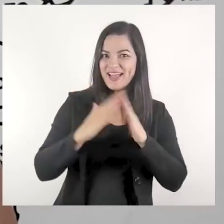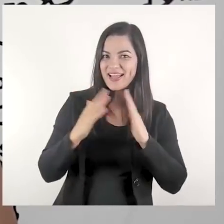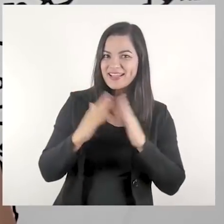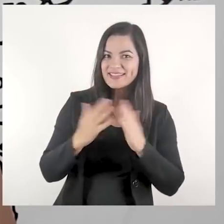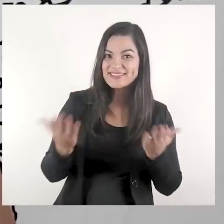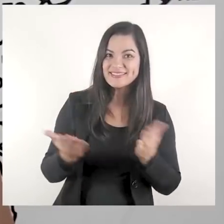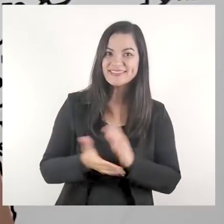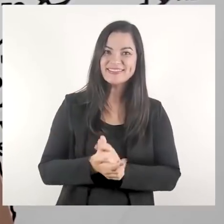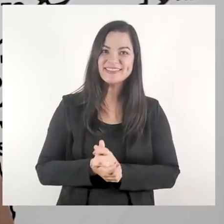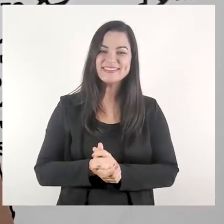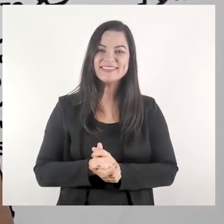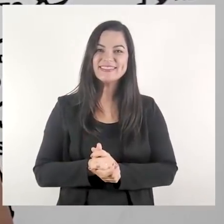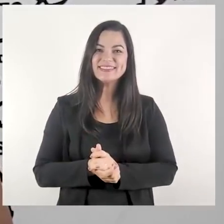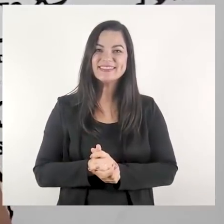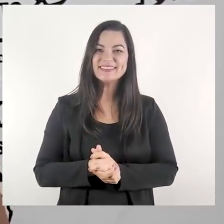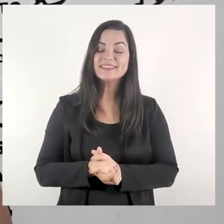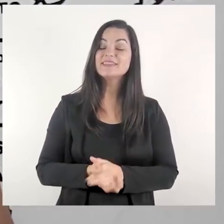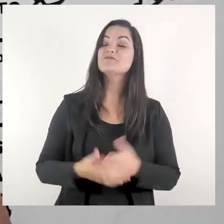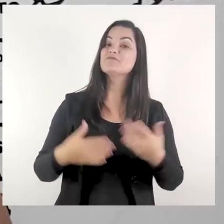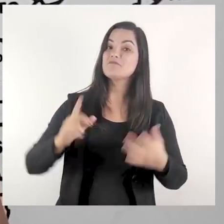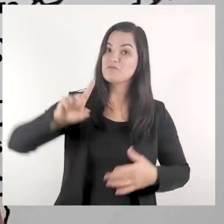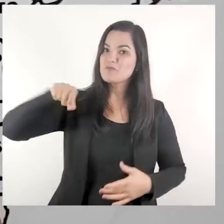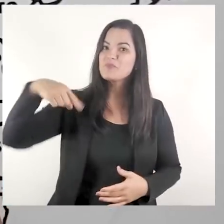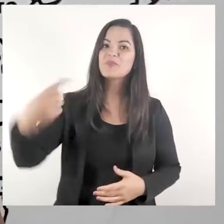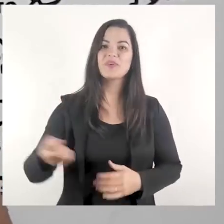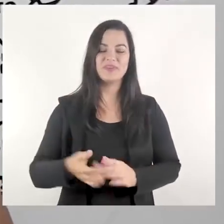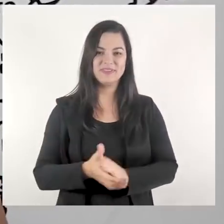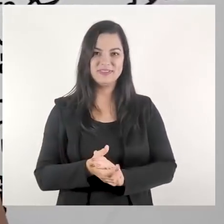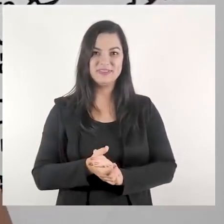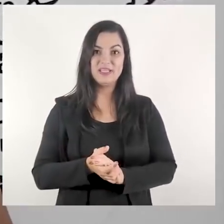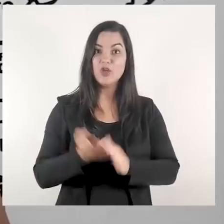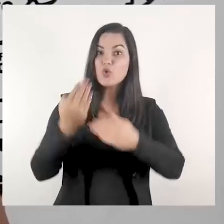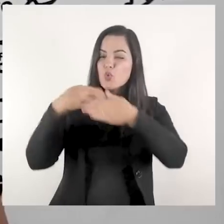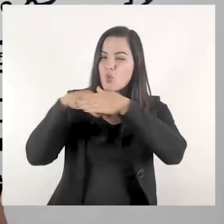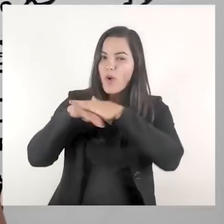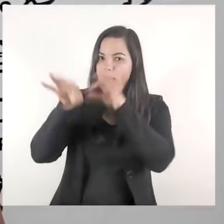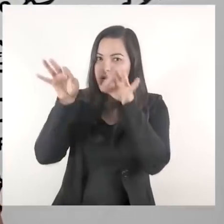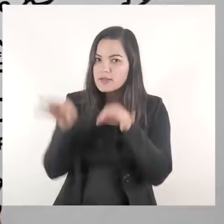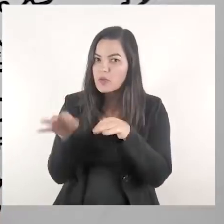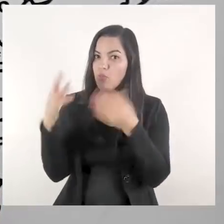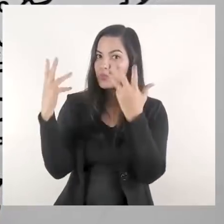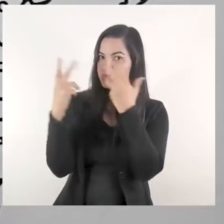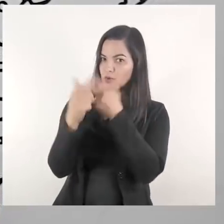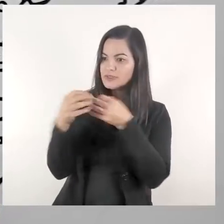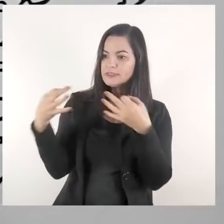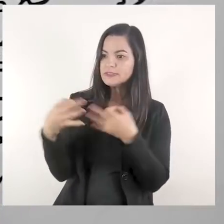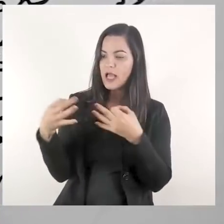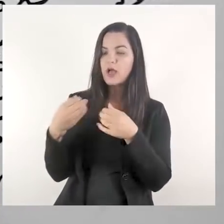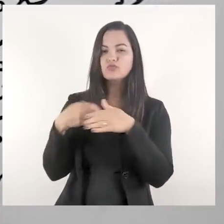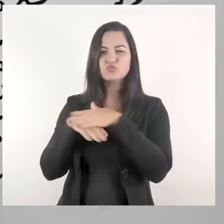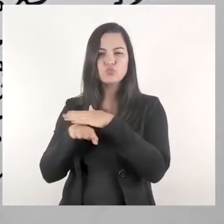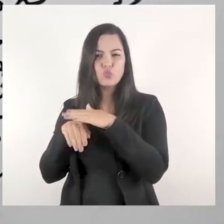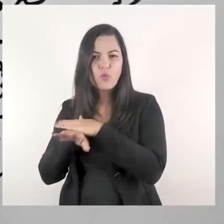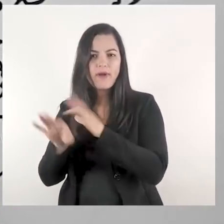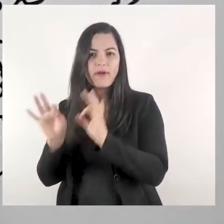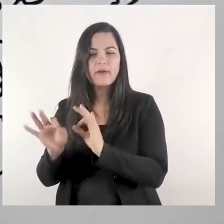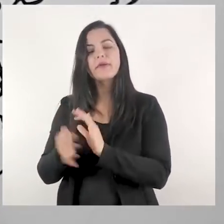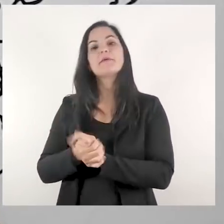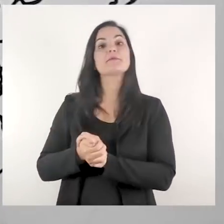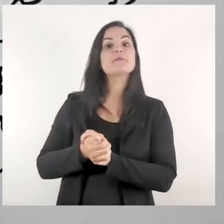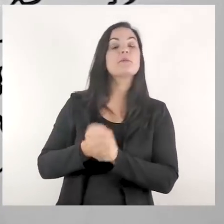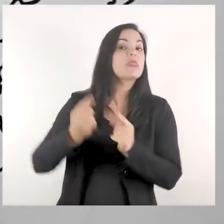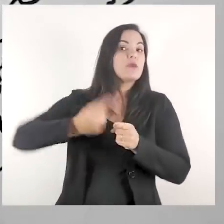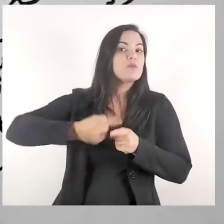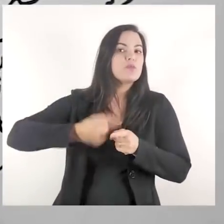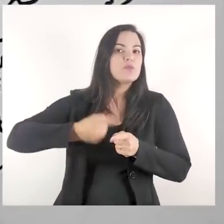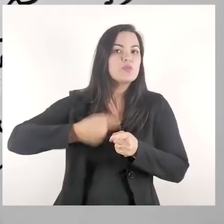aí na casa de vocês? Então depois vocês guardem direitinho essas cartas, tá bom?